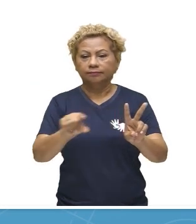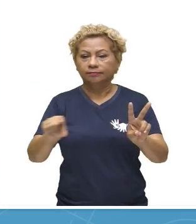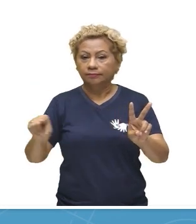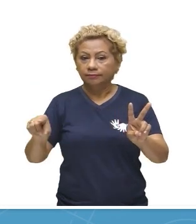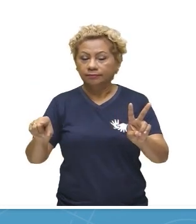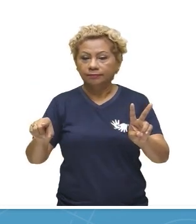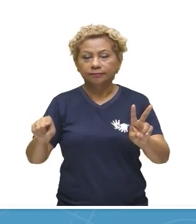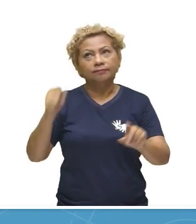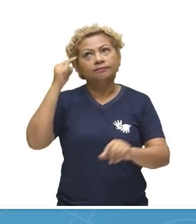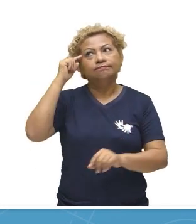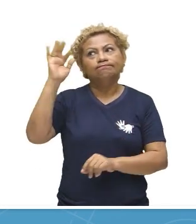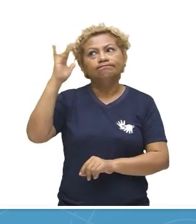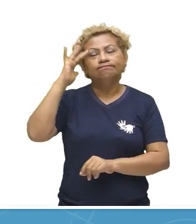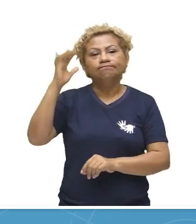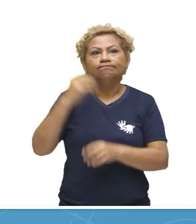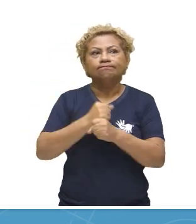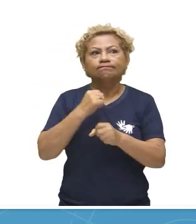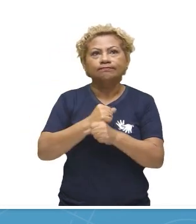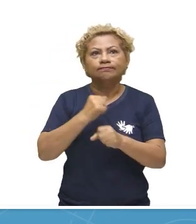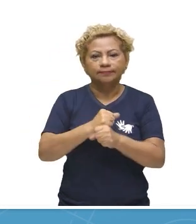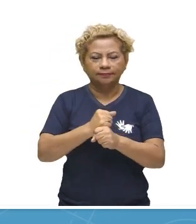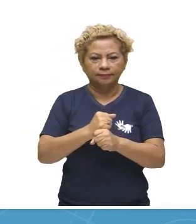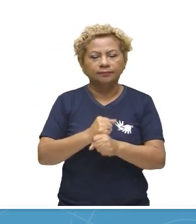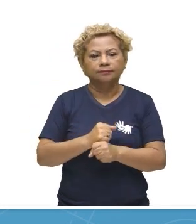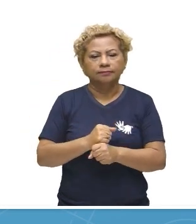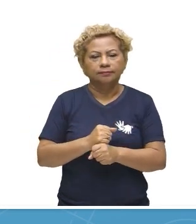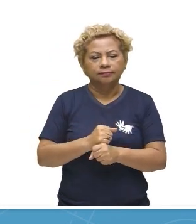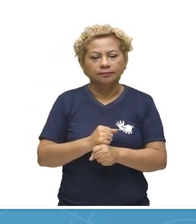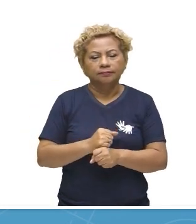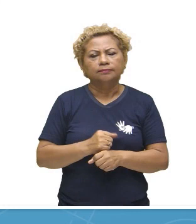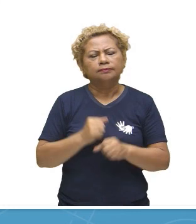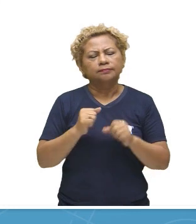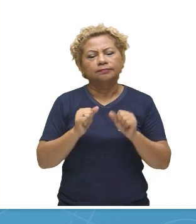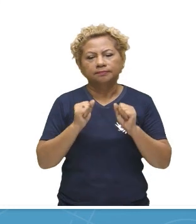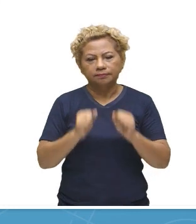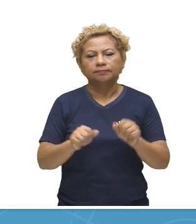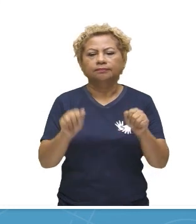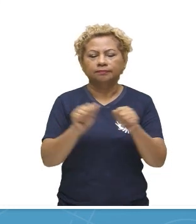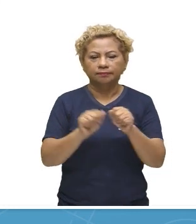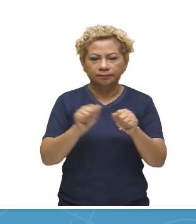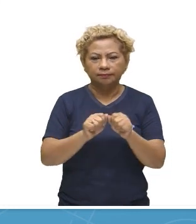na mente, a gente pode também resolver fatorando aí,